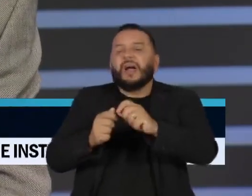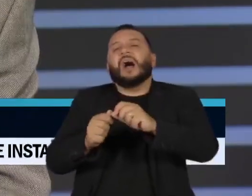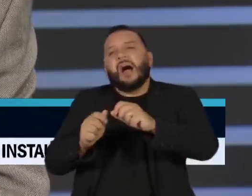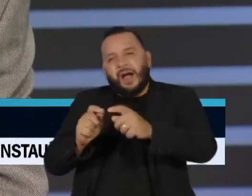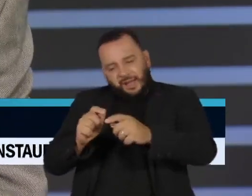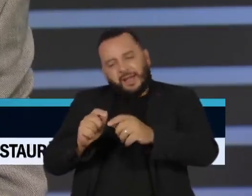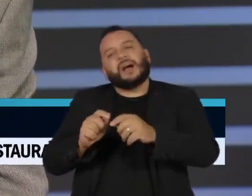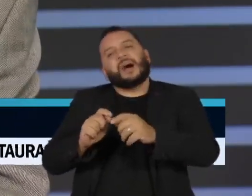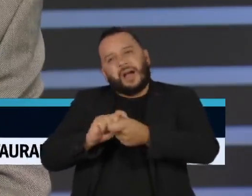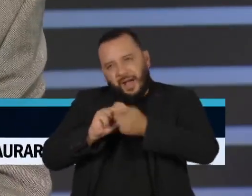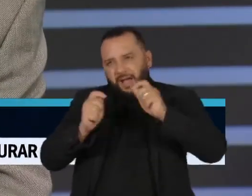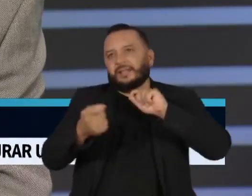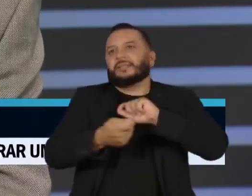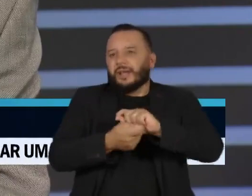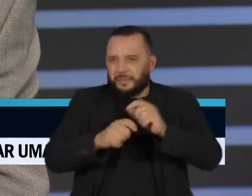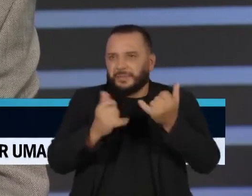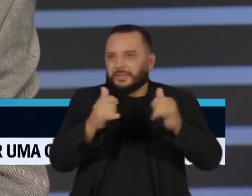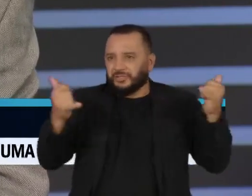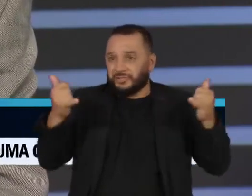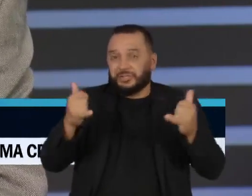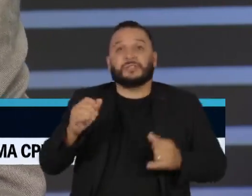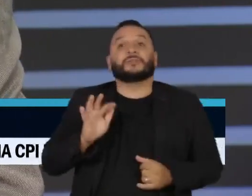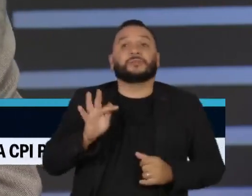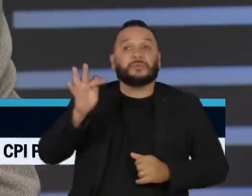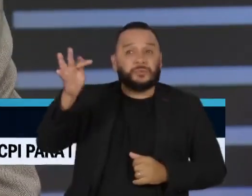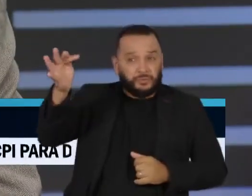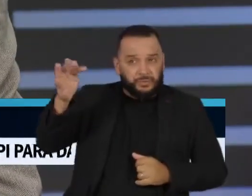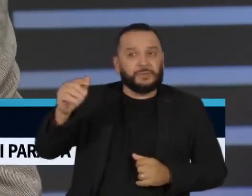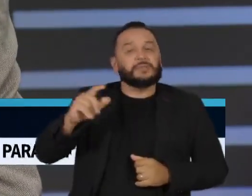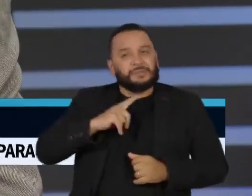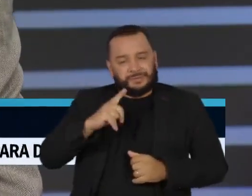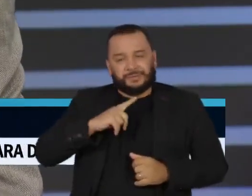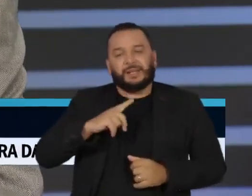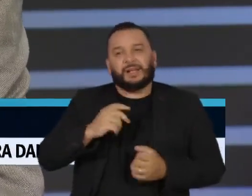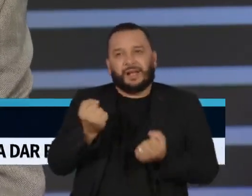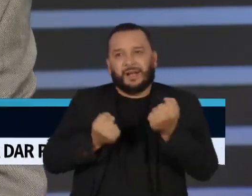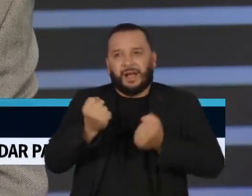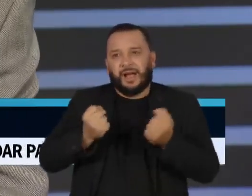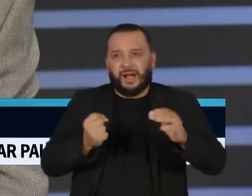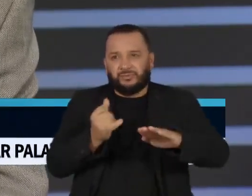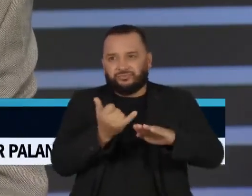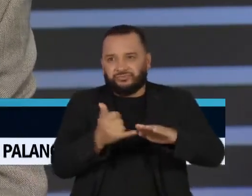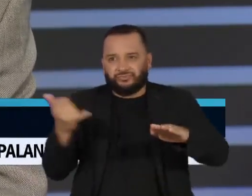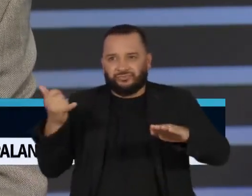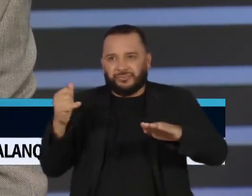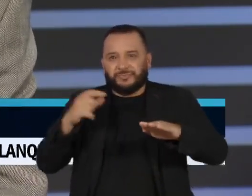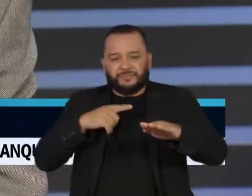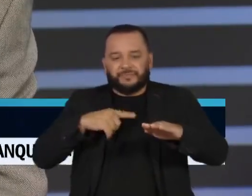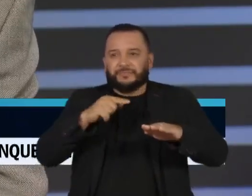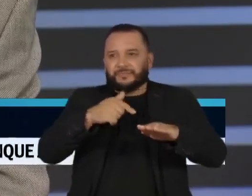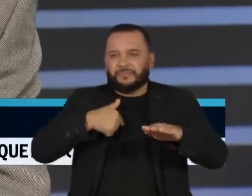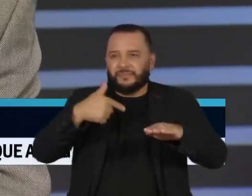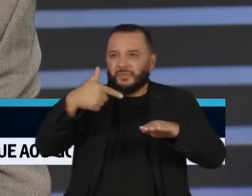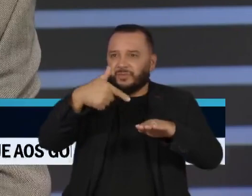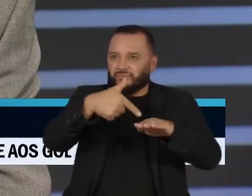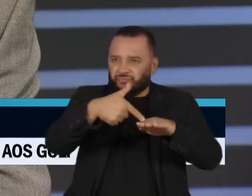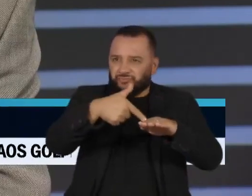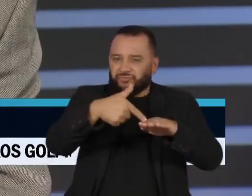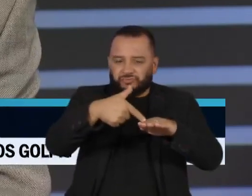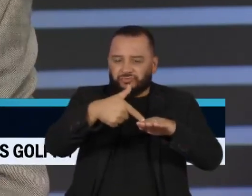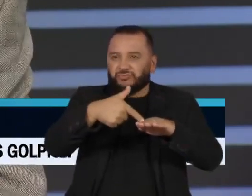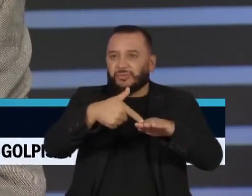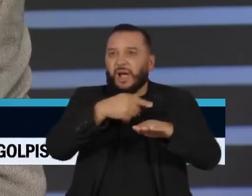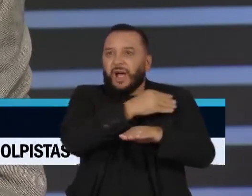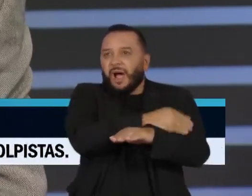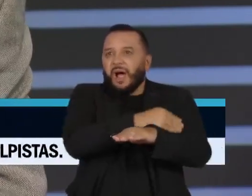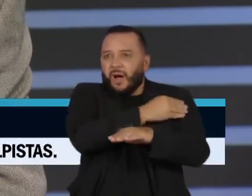novas revoluções com o carro elétrico eventualmente mo etanol que transforma o etanol em hidrogênio alimenta o